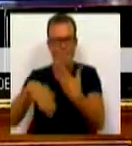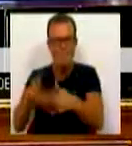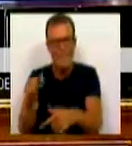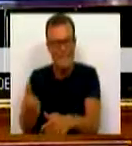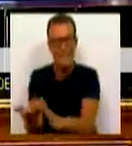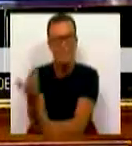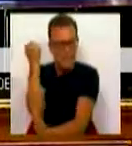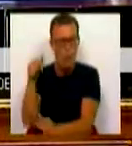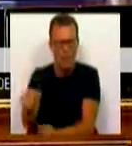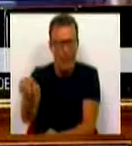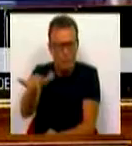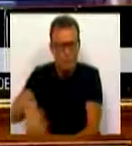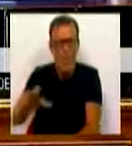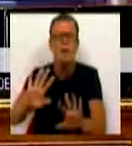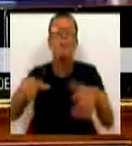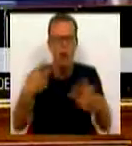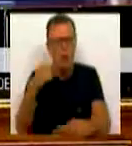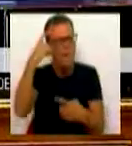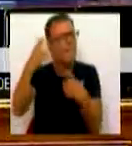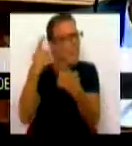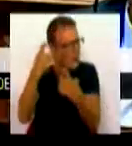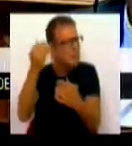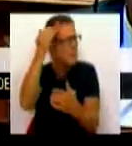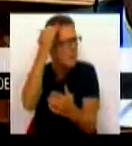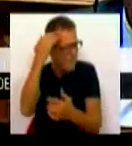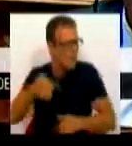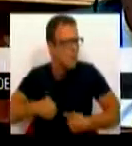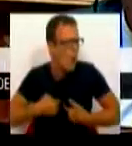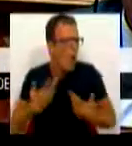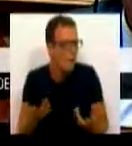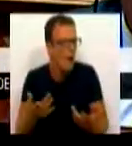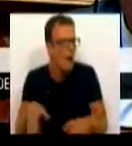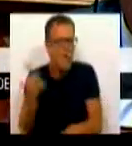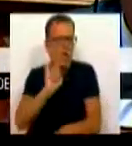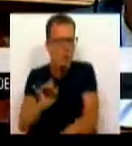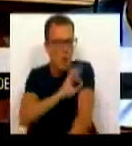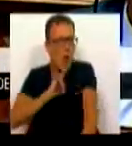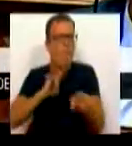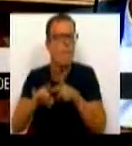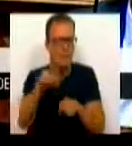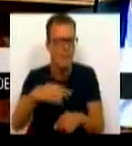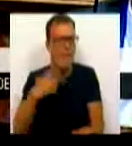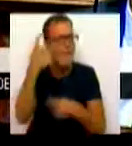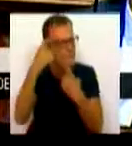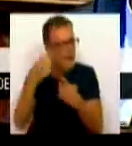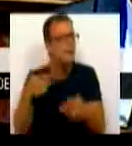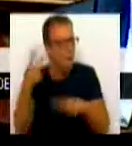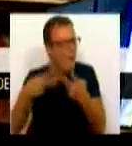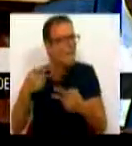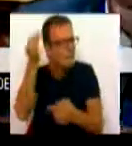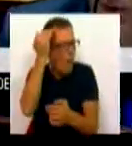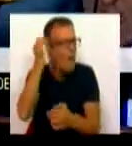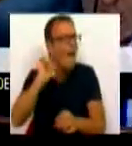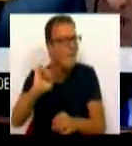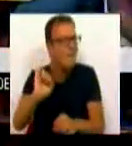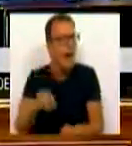Portanto, Senhora Ministra, faça um exame de consciência sobre aquilo. Senhora Deputada, faça um exame de consciência sobre aquilo que foi a